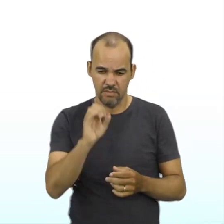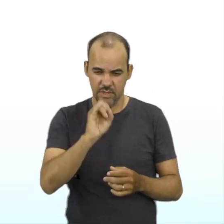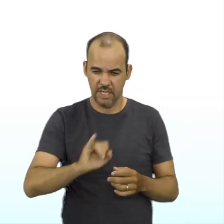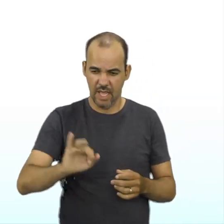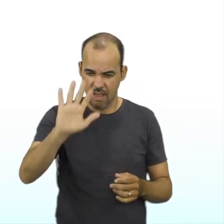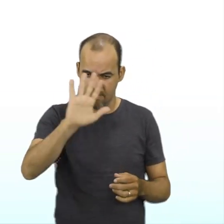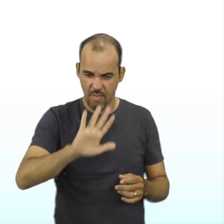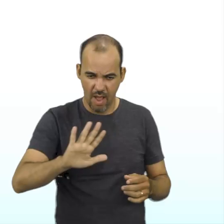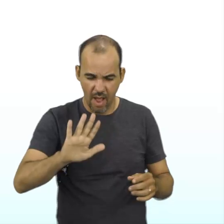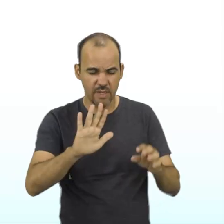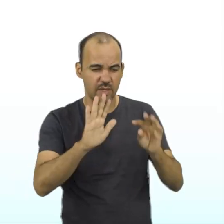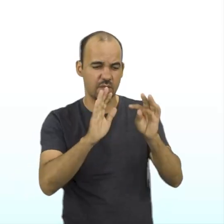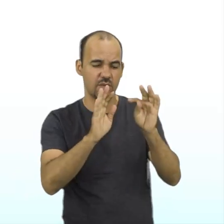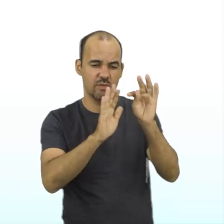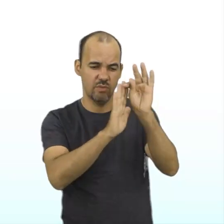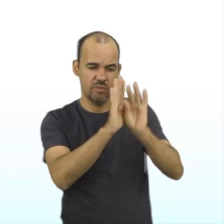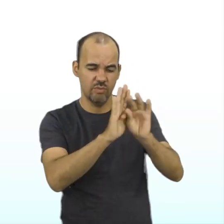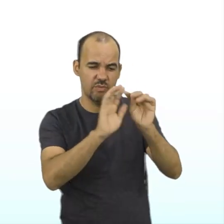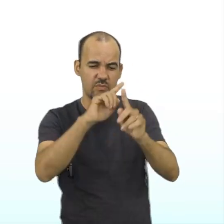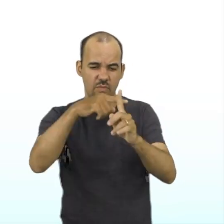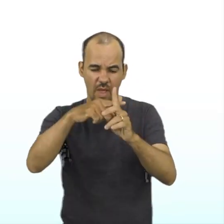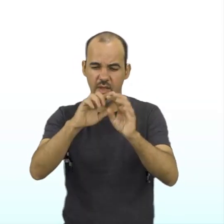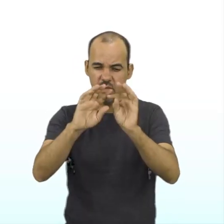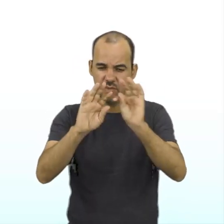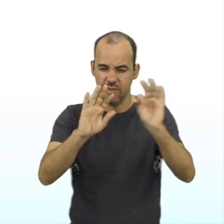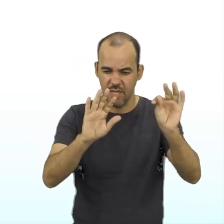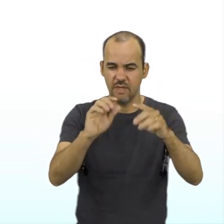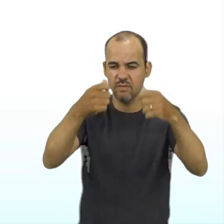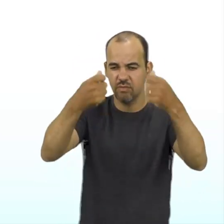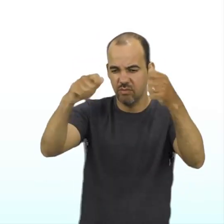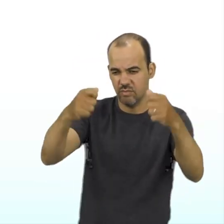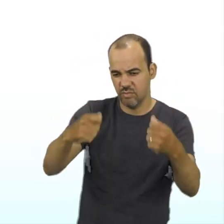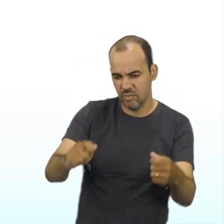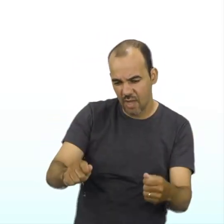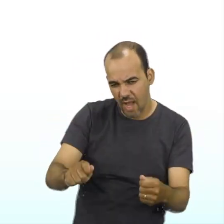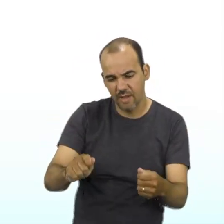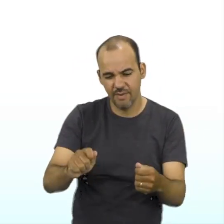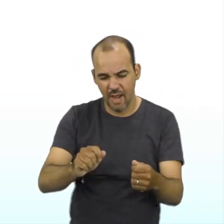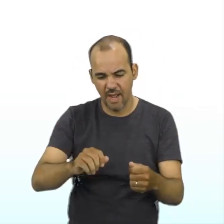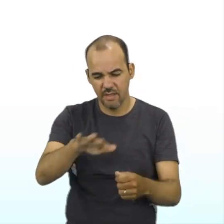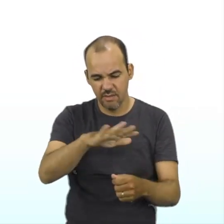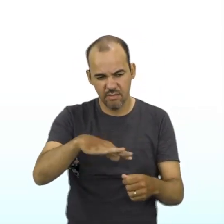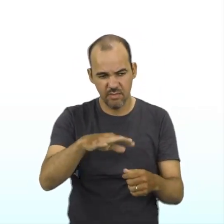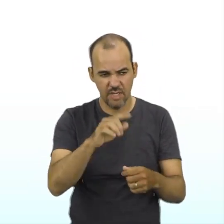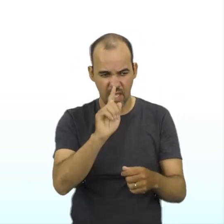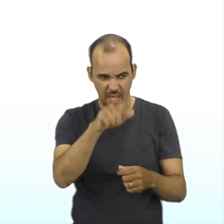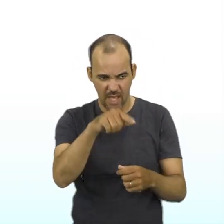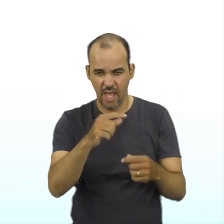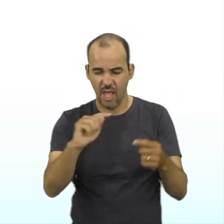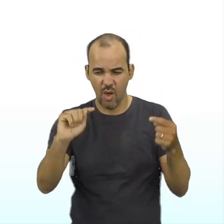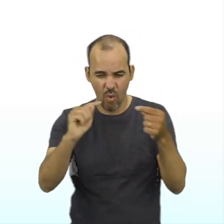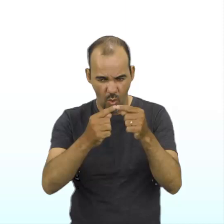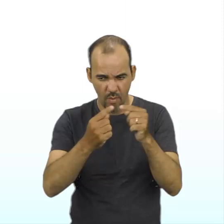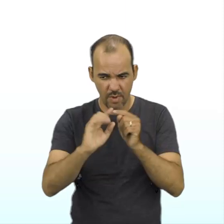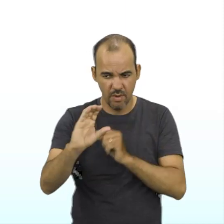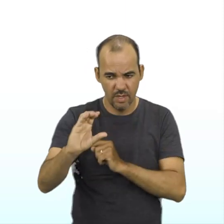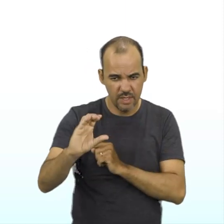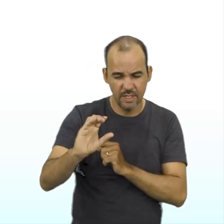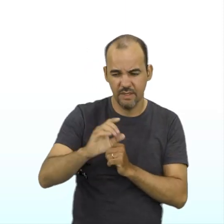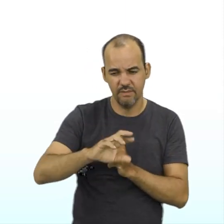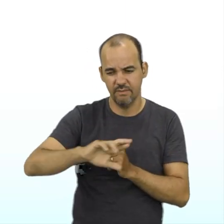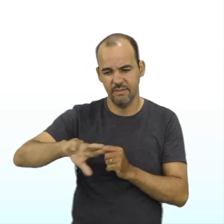do texto ou no cartaz dizendo que a abordagem para lidar com a dislexia é essa, que é uma verdade. Pelo